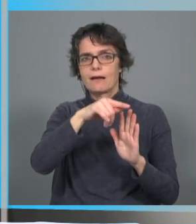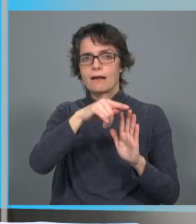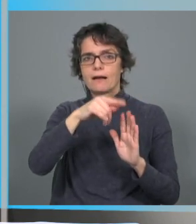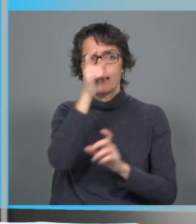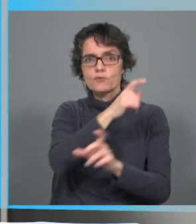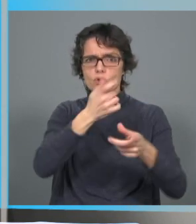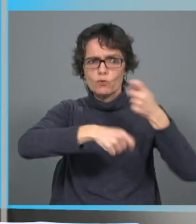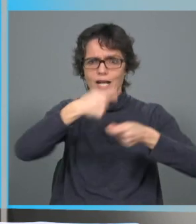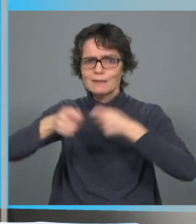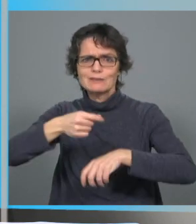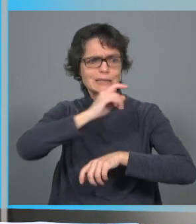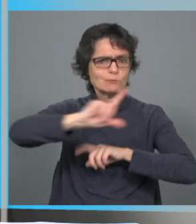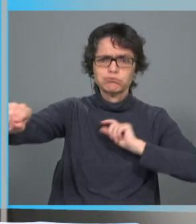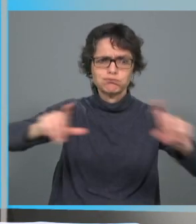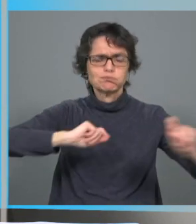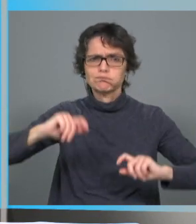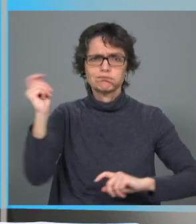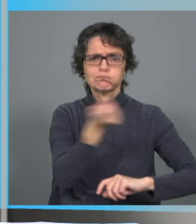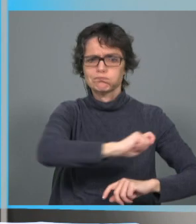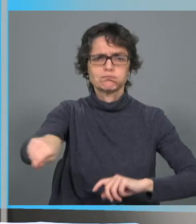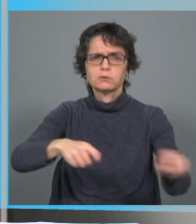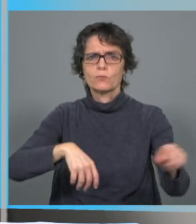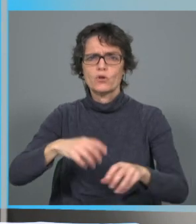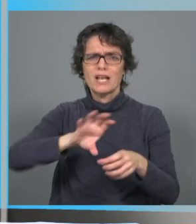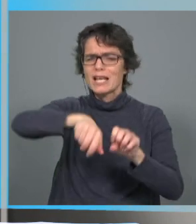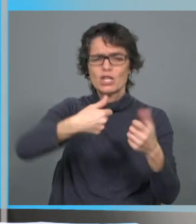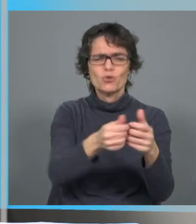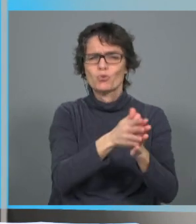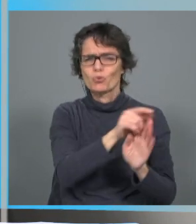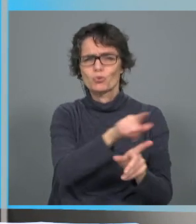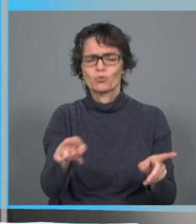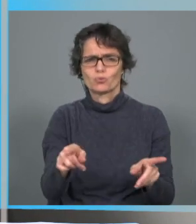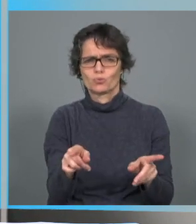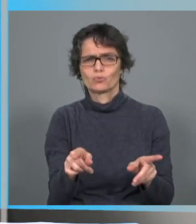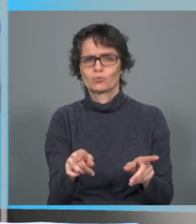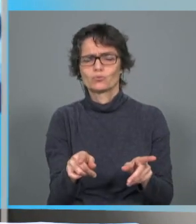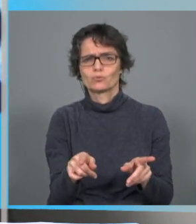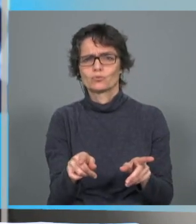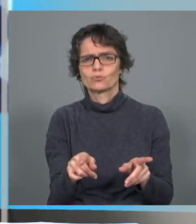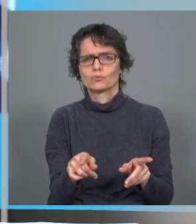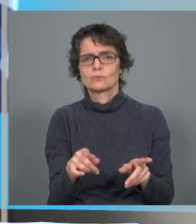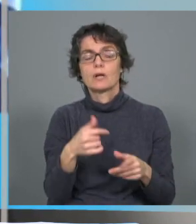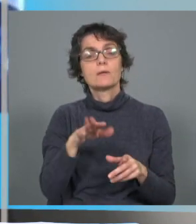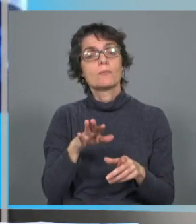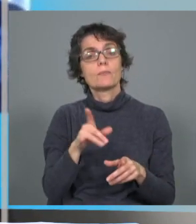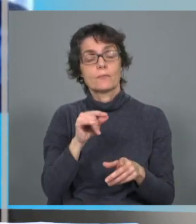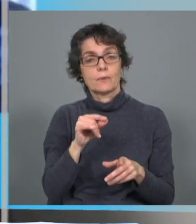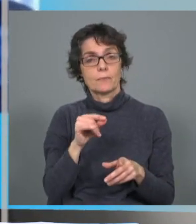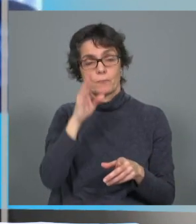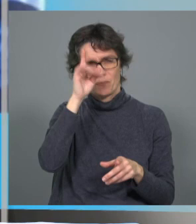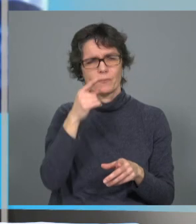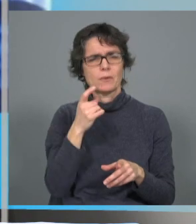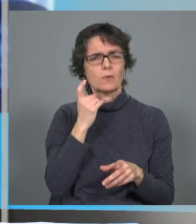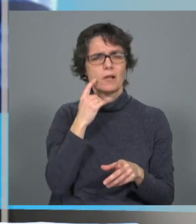que pensar, segundo os historiadores, a população de Jerusalém no tempo da Páscoa crescia de 50 mil